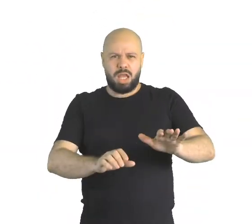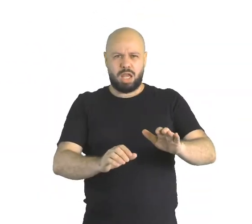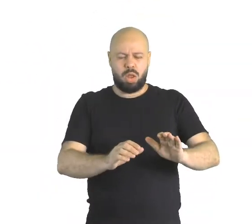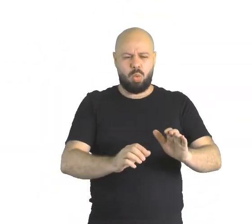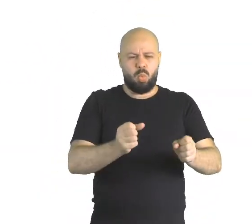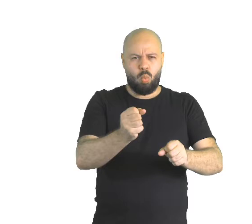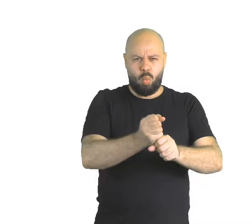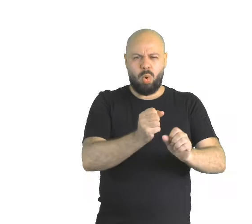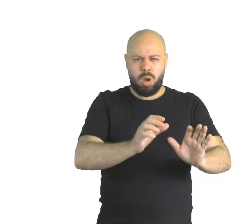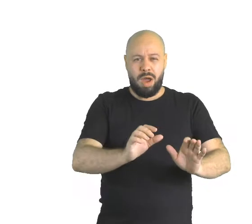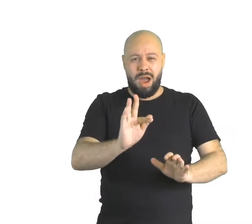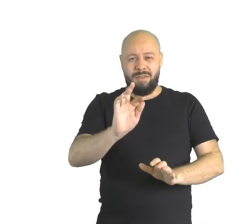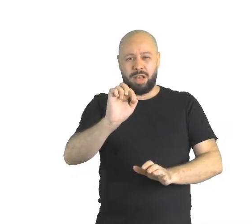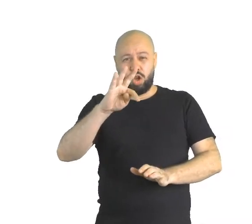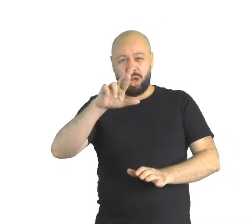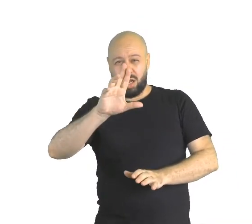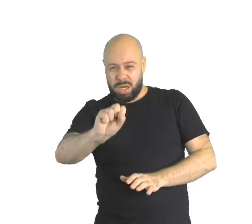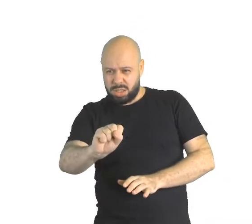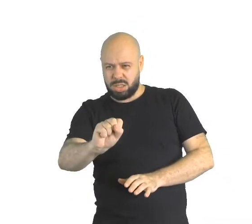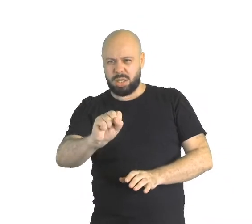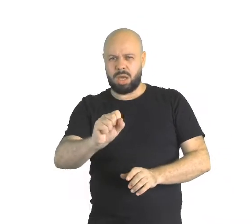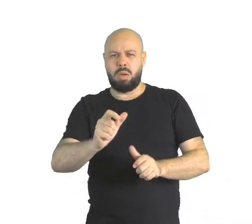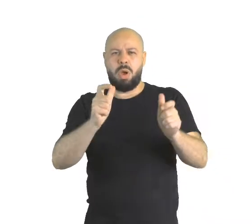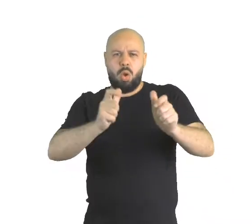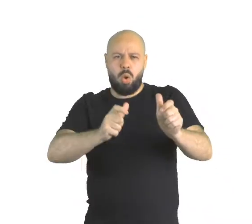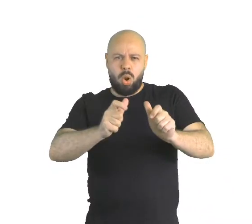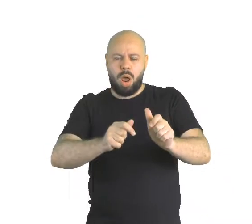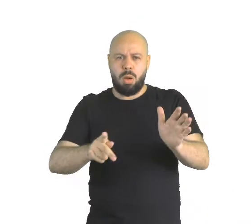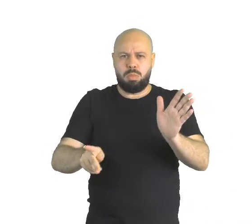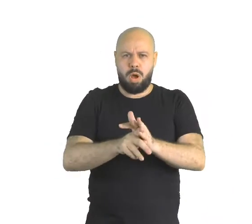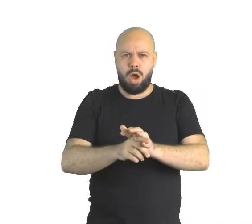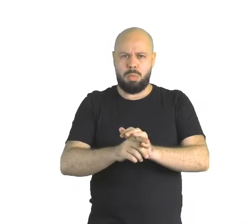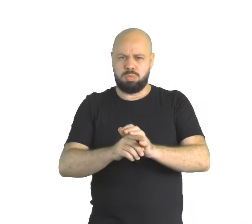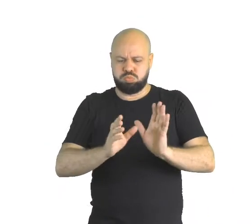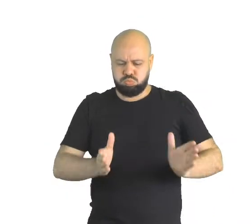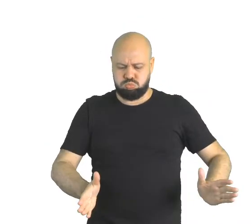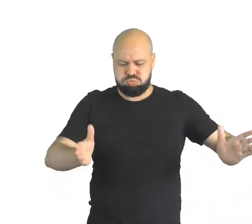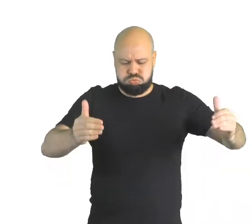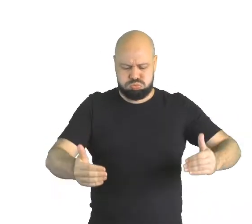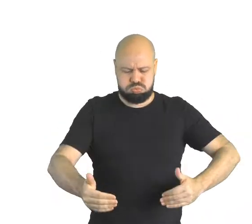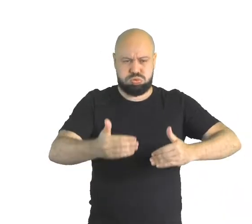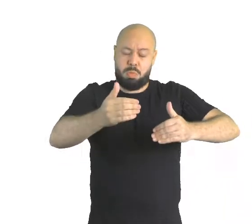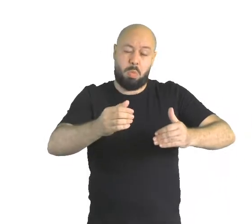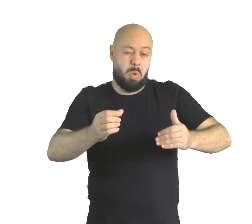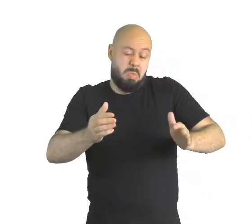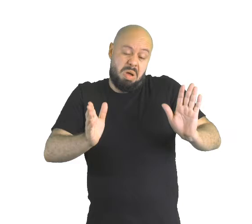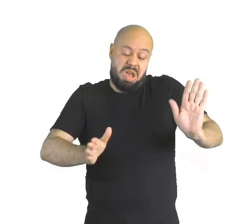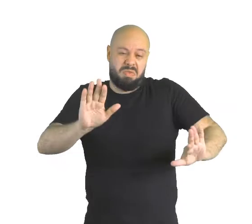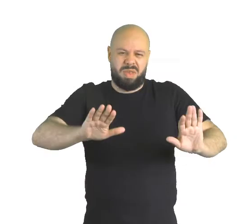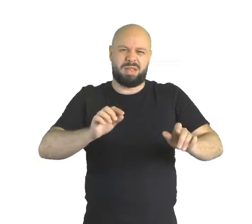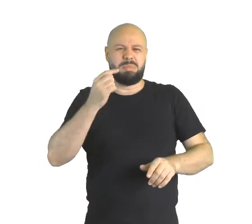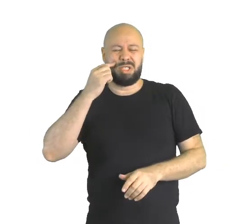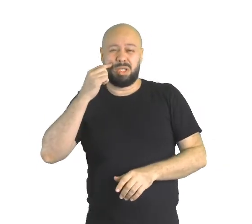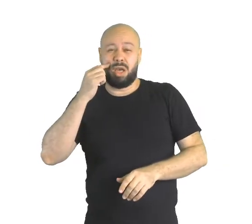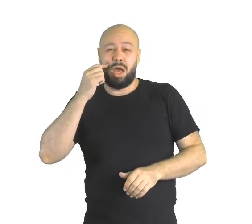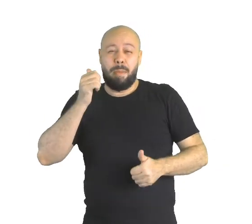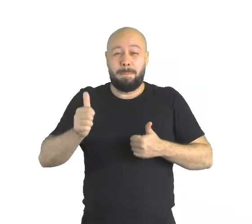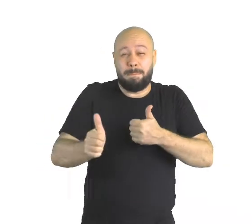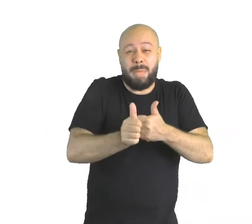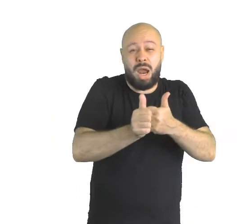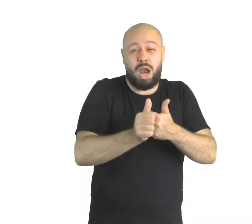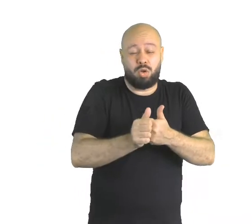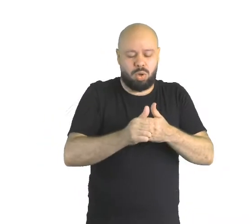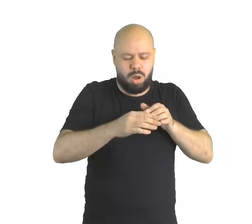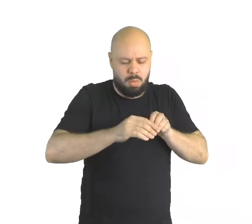o que seriam essas feitorias? As feitorias eram um local, fortificado ou não, tá? Geralmente próximo ao porto. Em